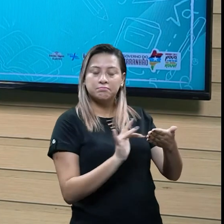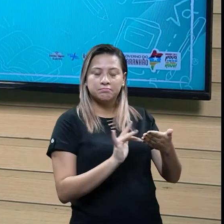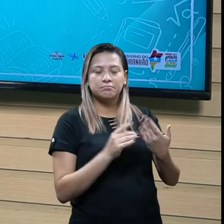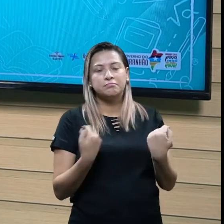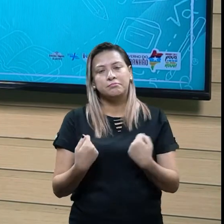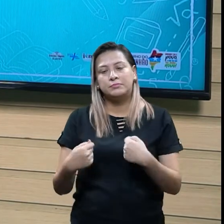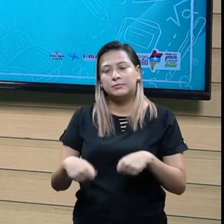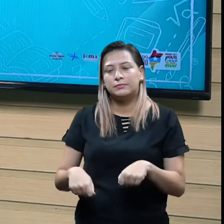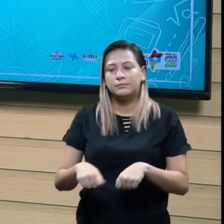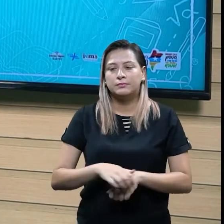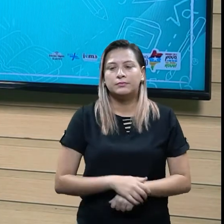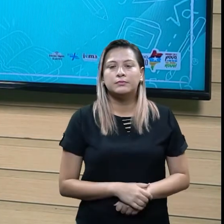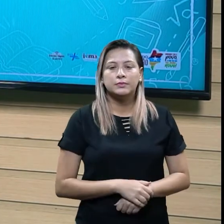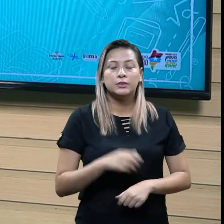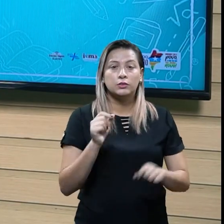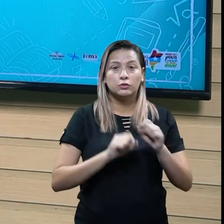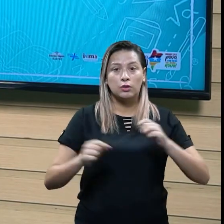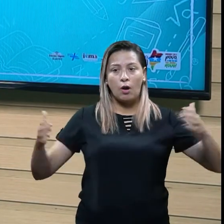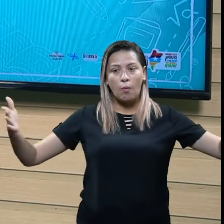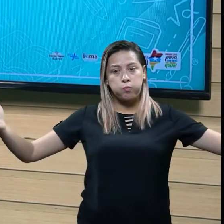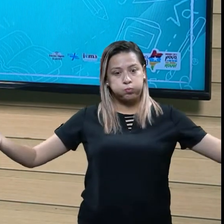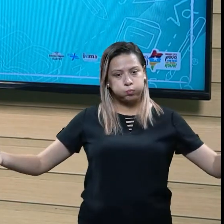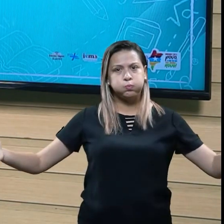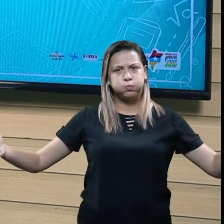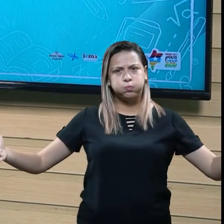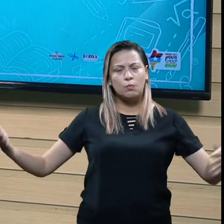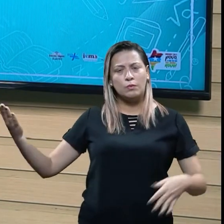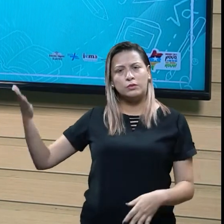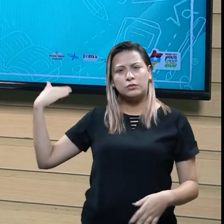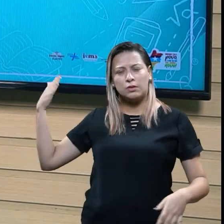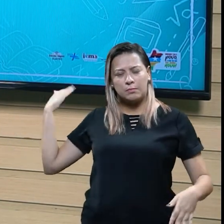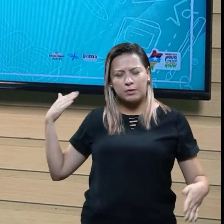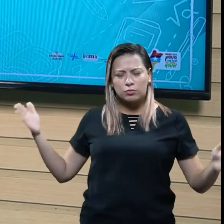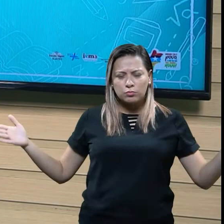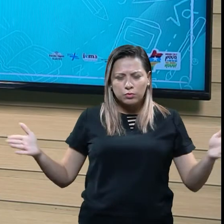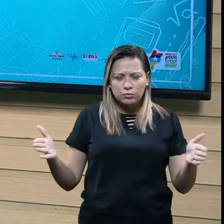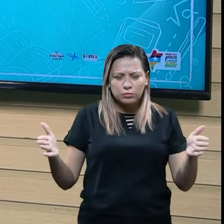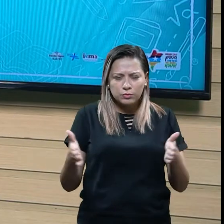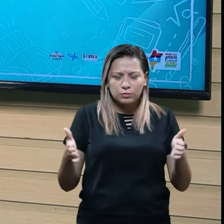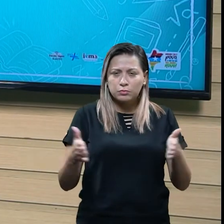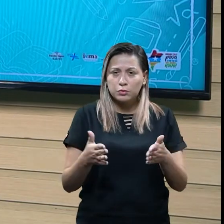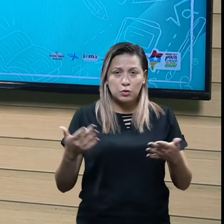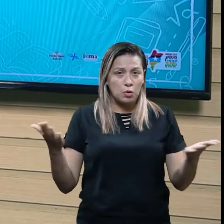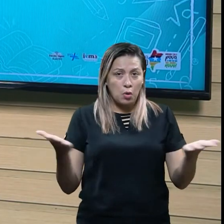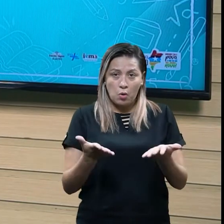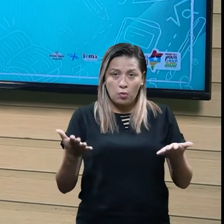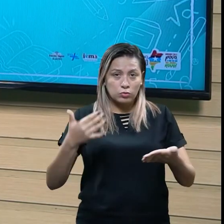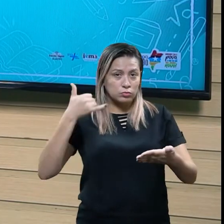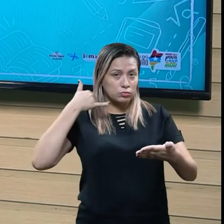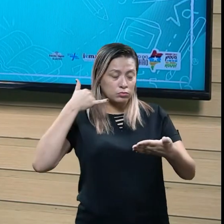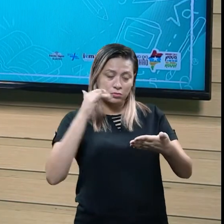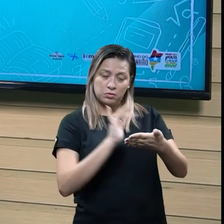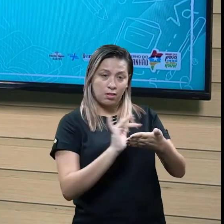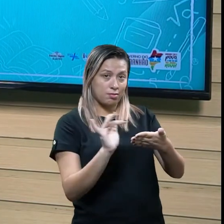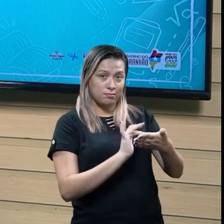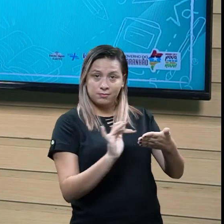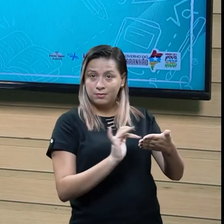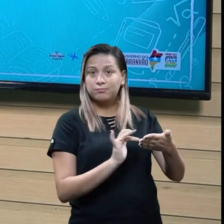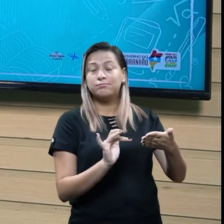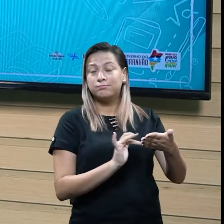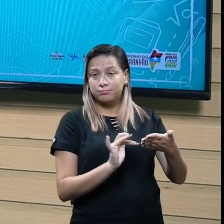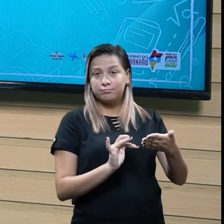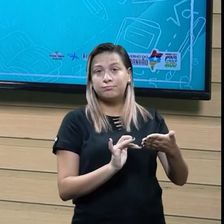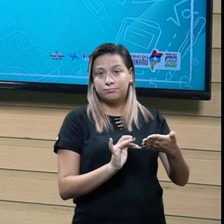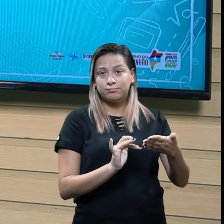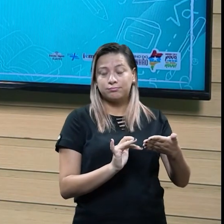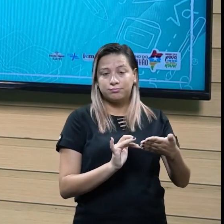isso permitiu que esses aparelhos, que eram imensos, eles reduzissem ao tamanho de um celular, como você pode usar hoje. Hoje